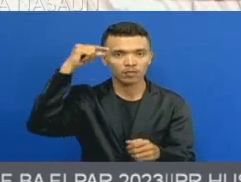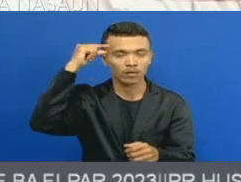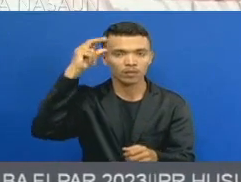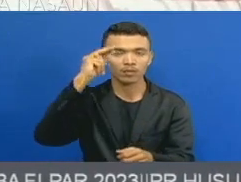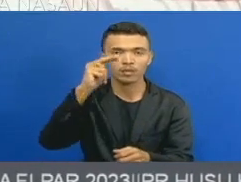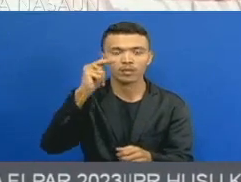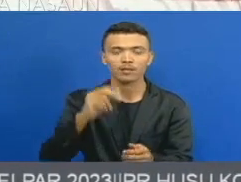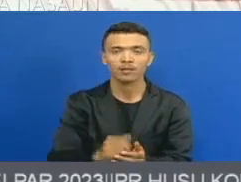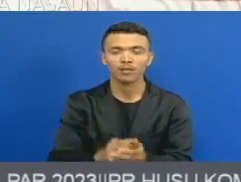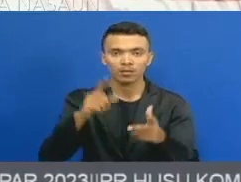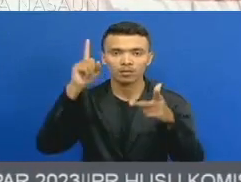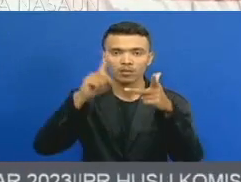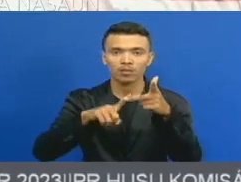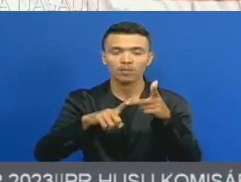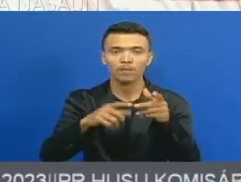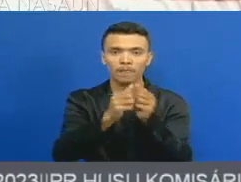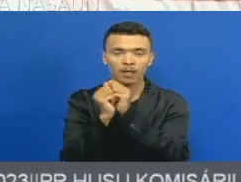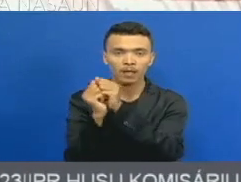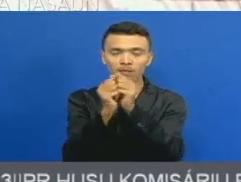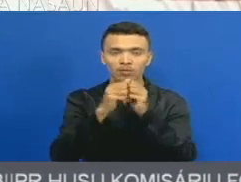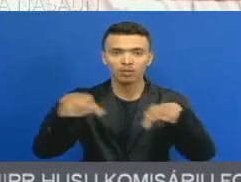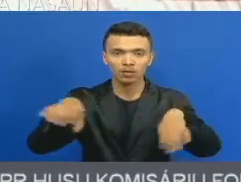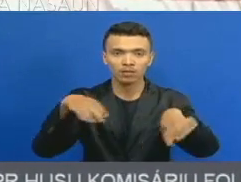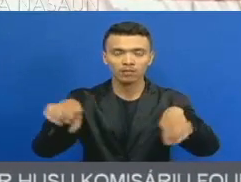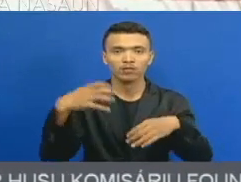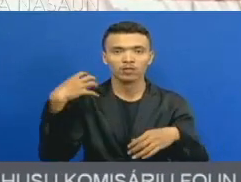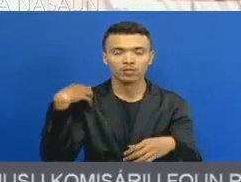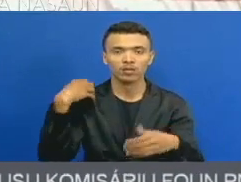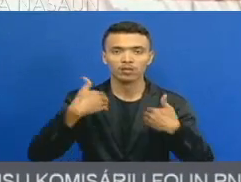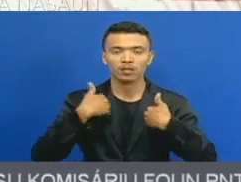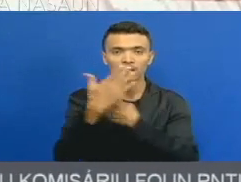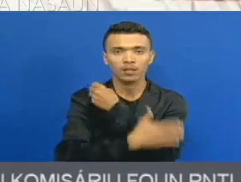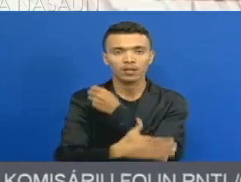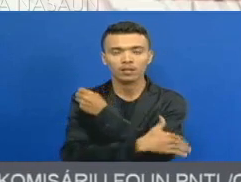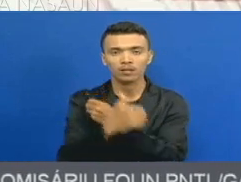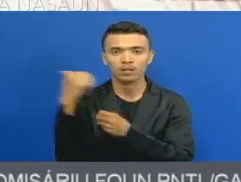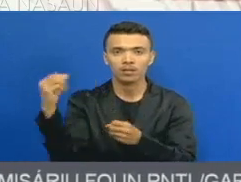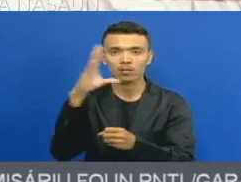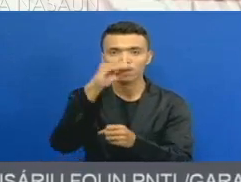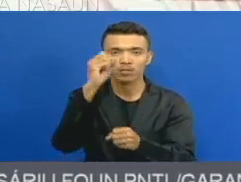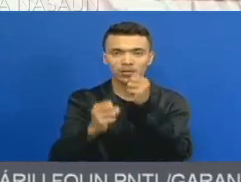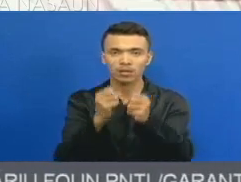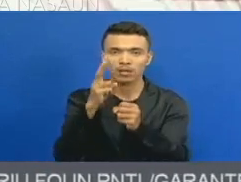inian. Tolu, amete în cooperação ho instituição iara liur no sociedade civil